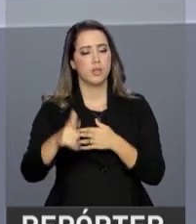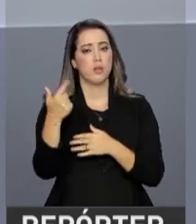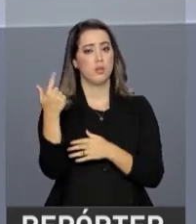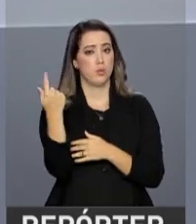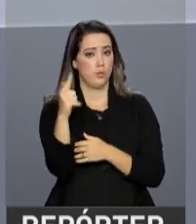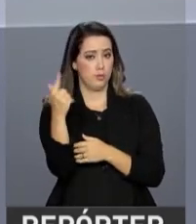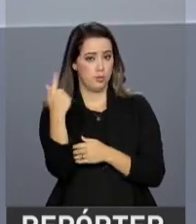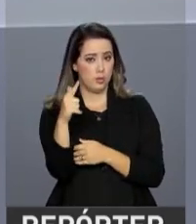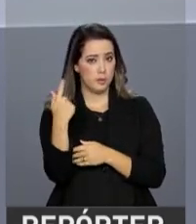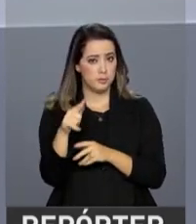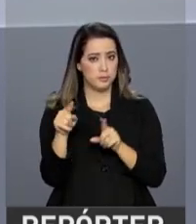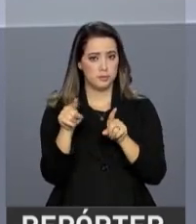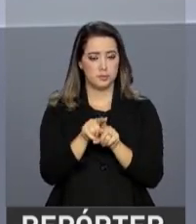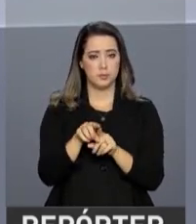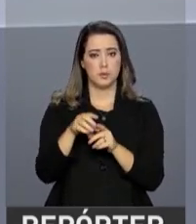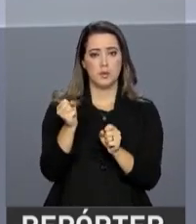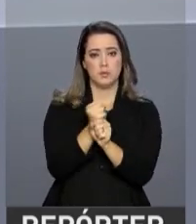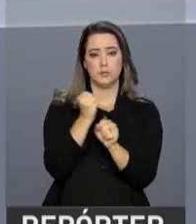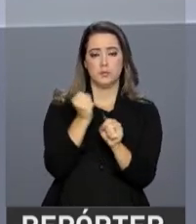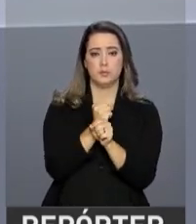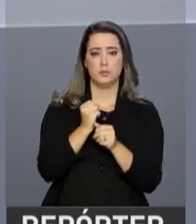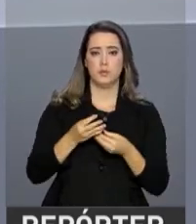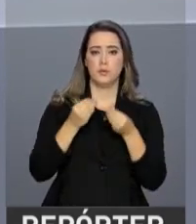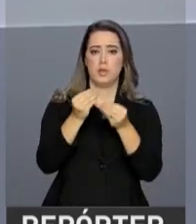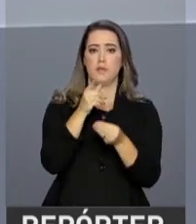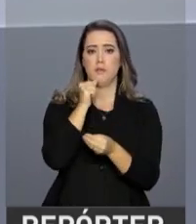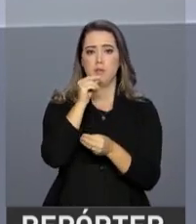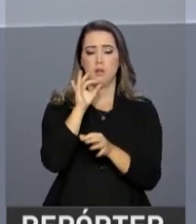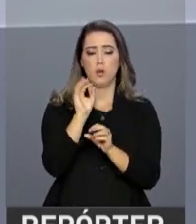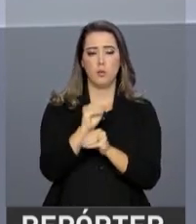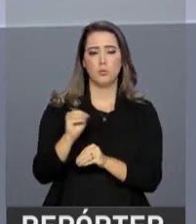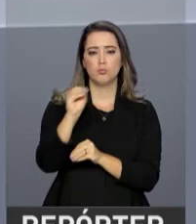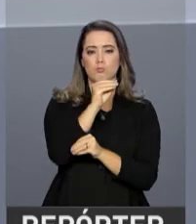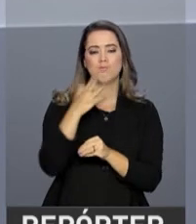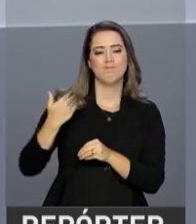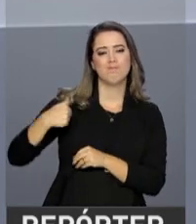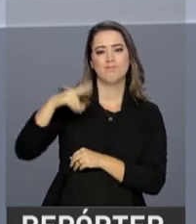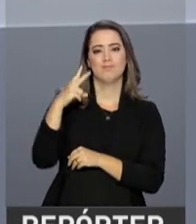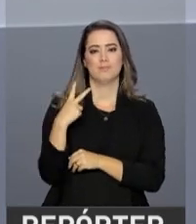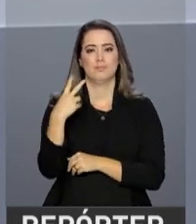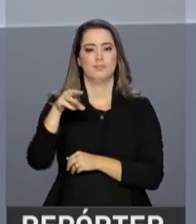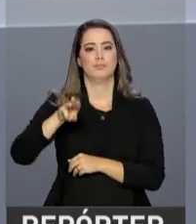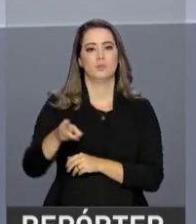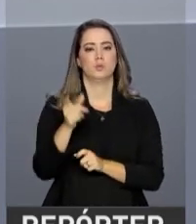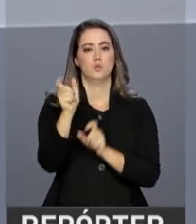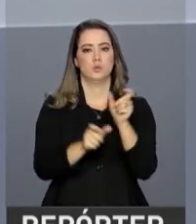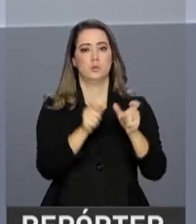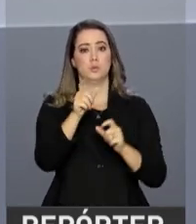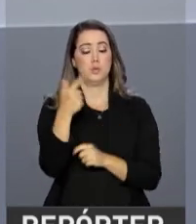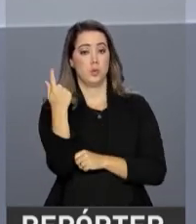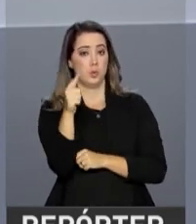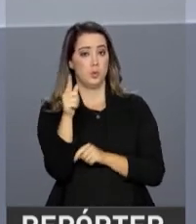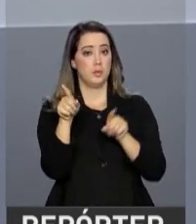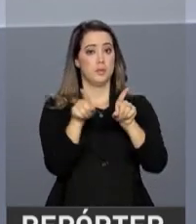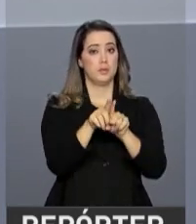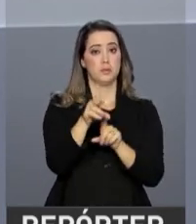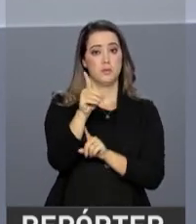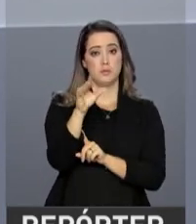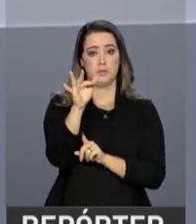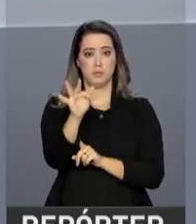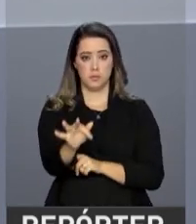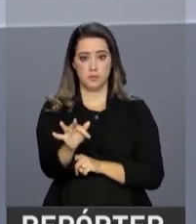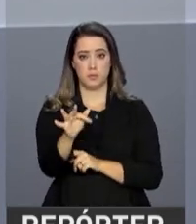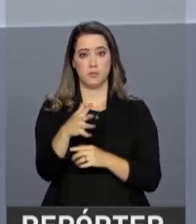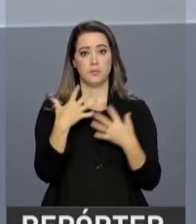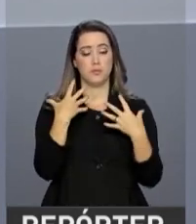valparaíso de goiás o empreendimento vai levar água tratada para mais de dois milhões de habitantes no estado do goiás e também no distrito